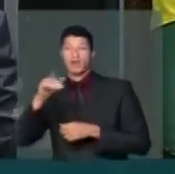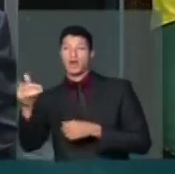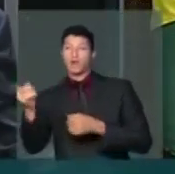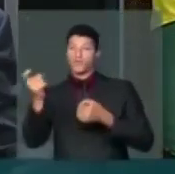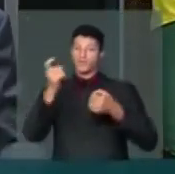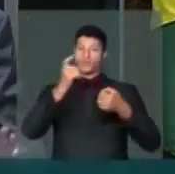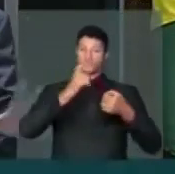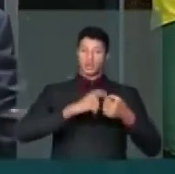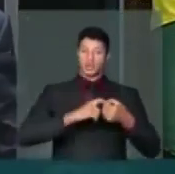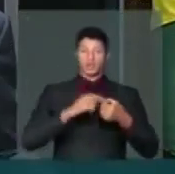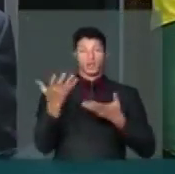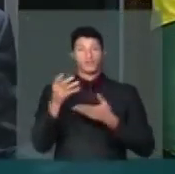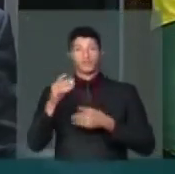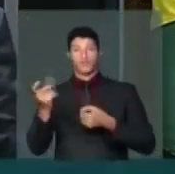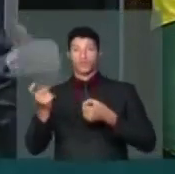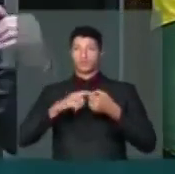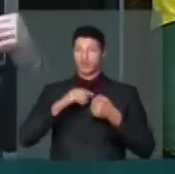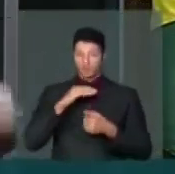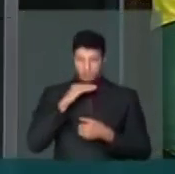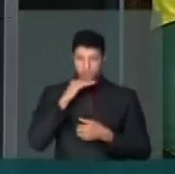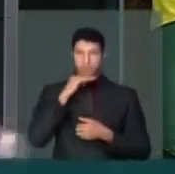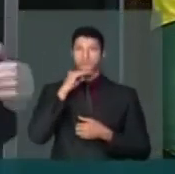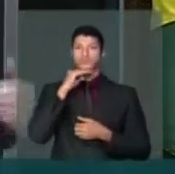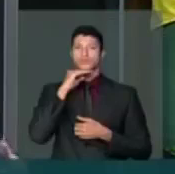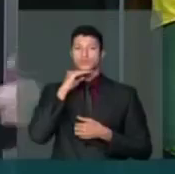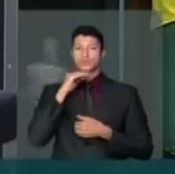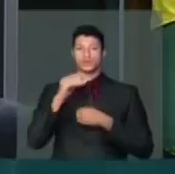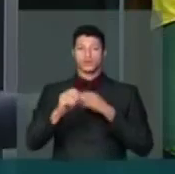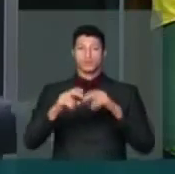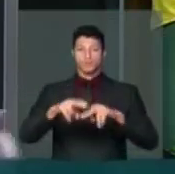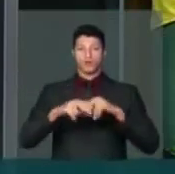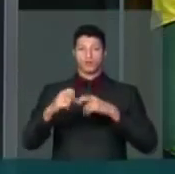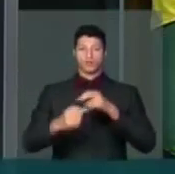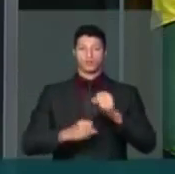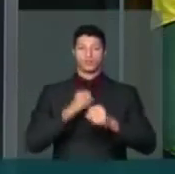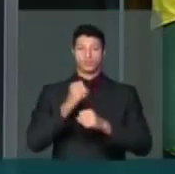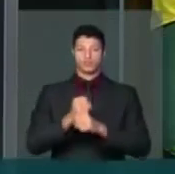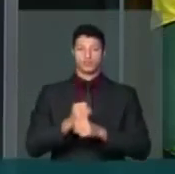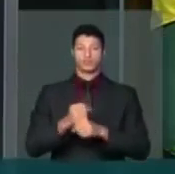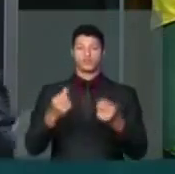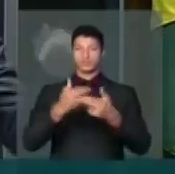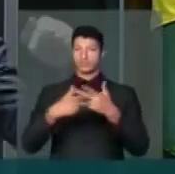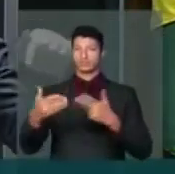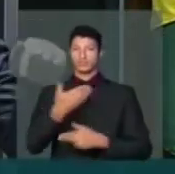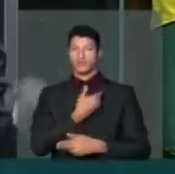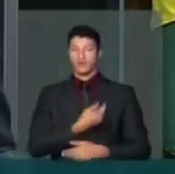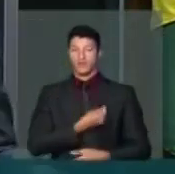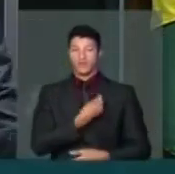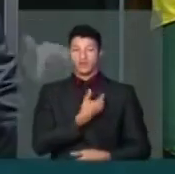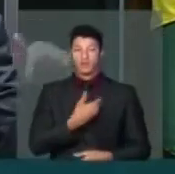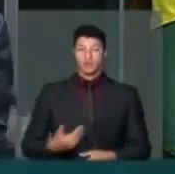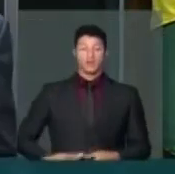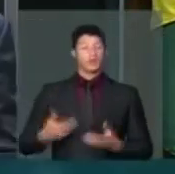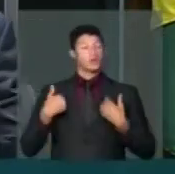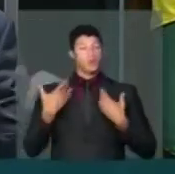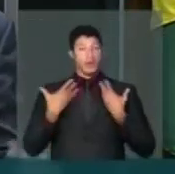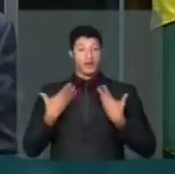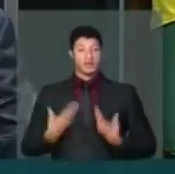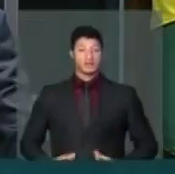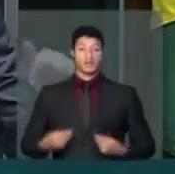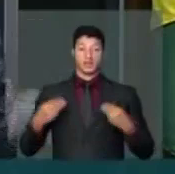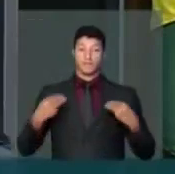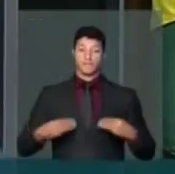quero voltar de cabeça erguida, pelos anos que tenho dedicado à coisa pública. Eu aceitei ser ministro